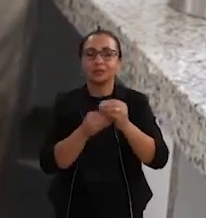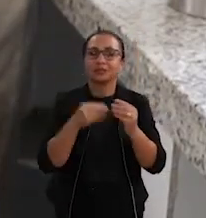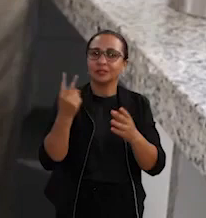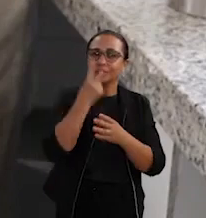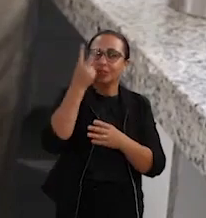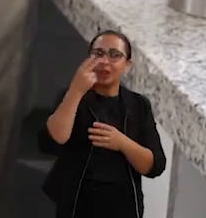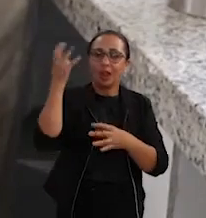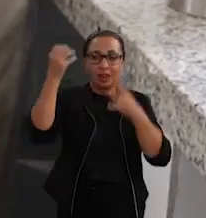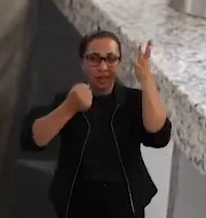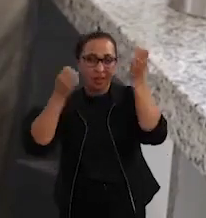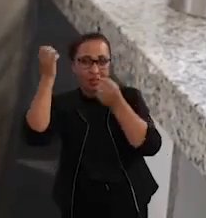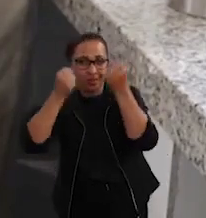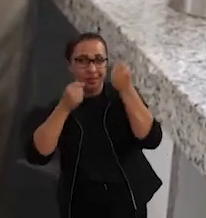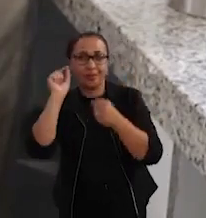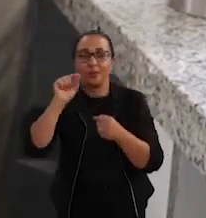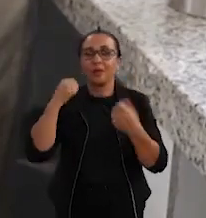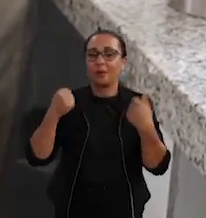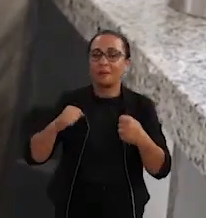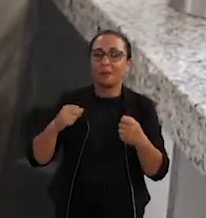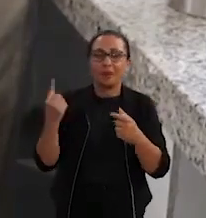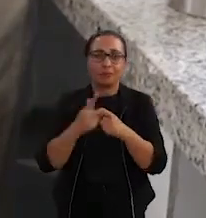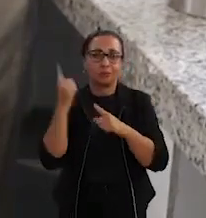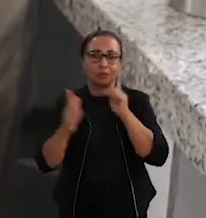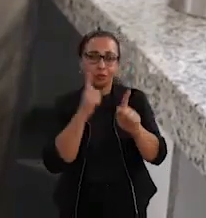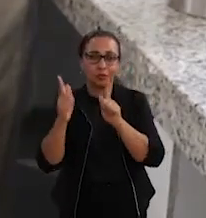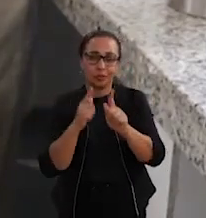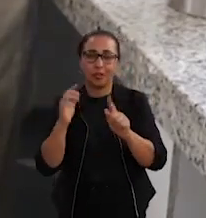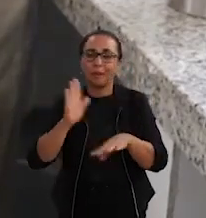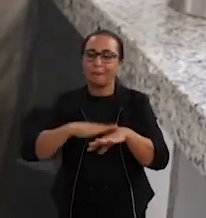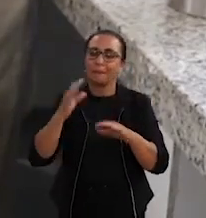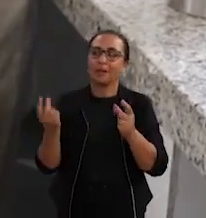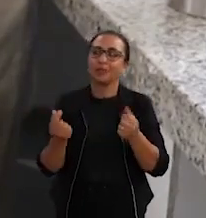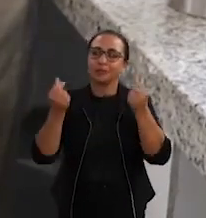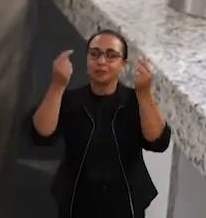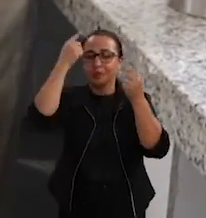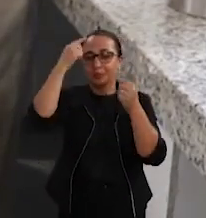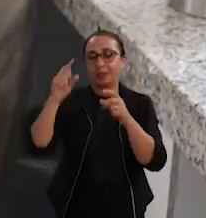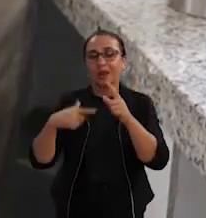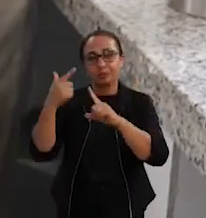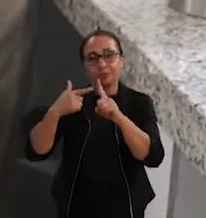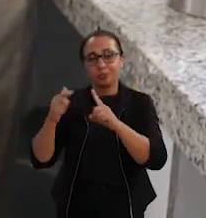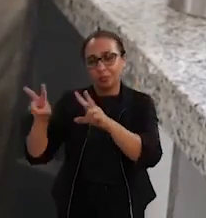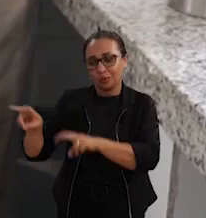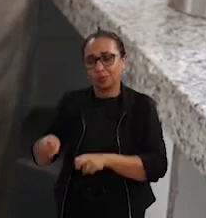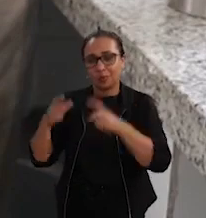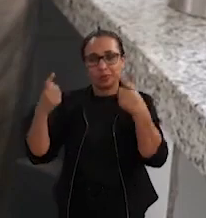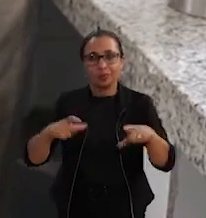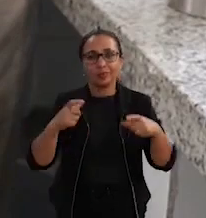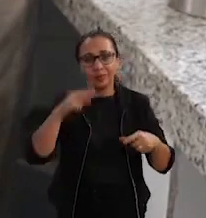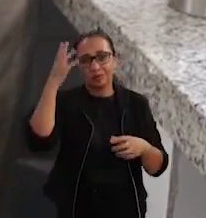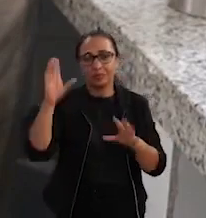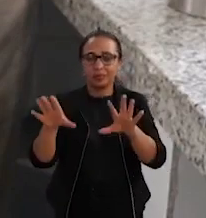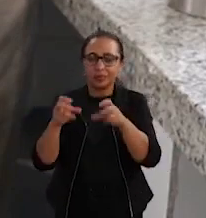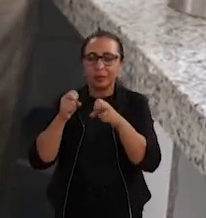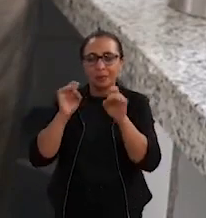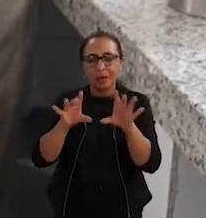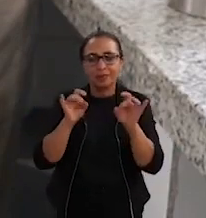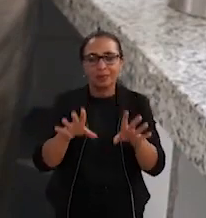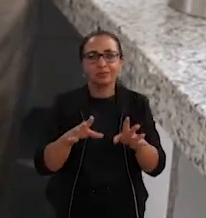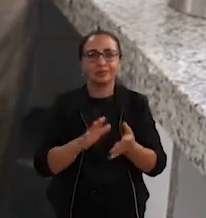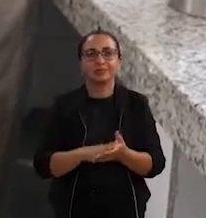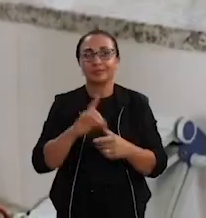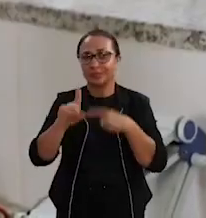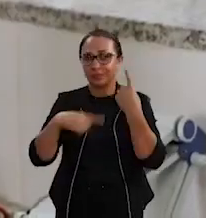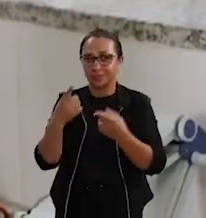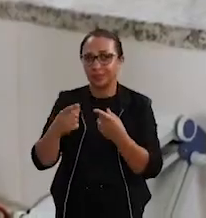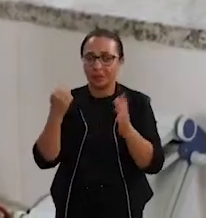agrega valor ao leite, o que pode gerar mais renda para os produtores locais e desenvolver produtos que sejam mais atrativos para